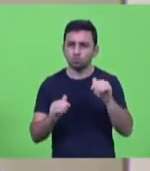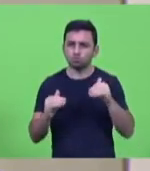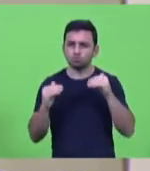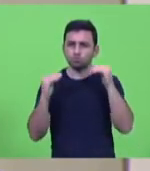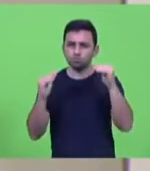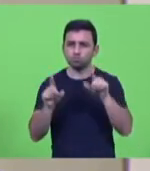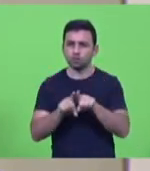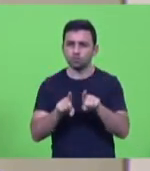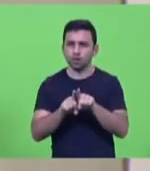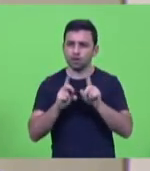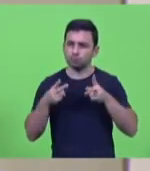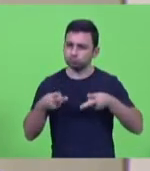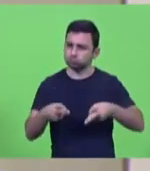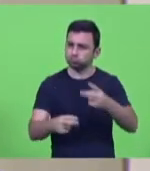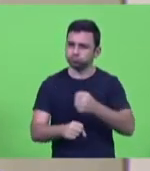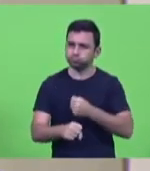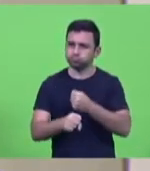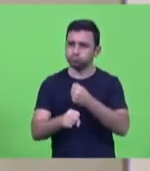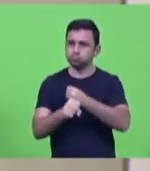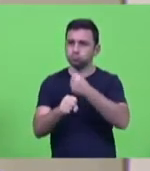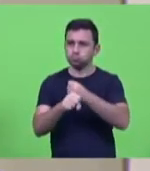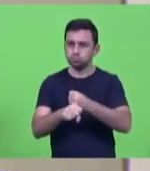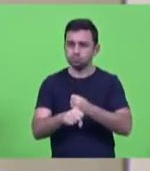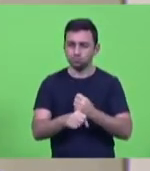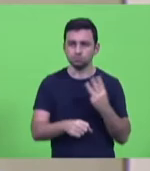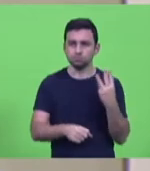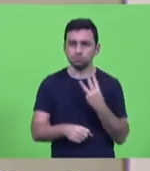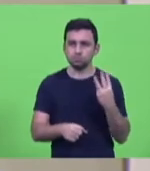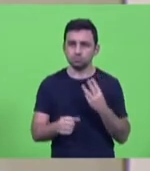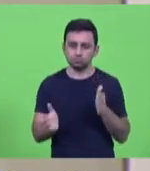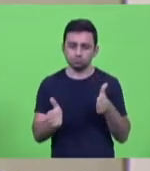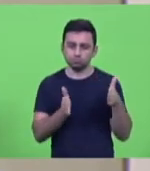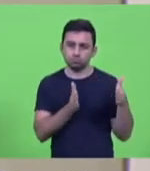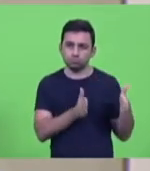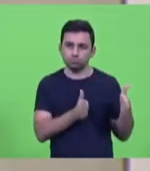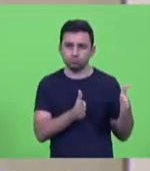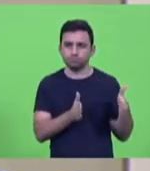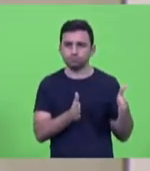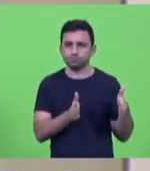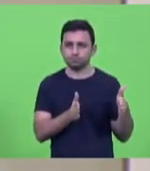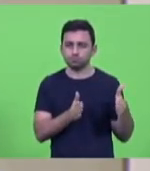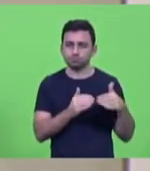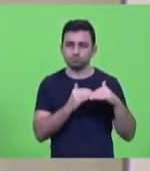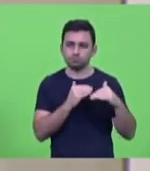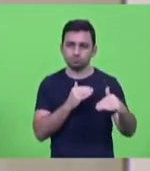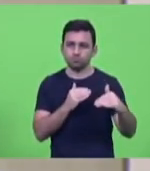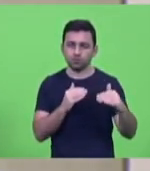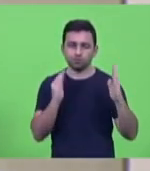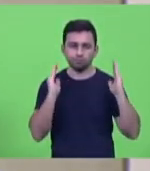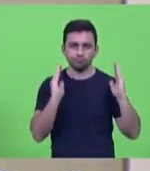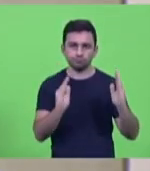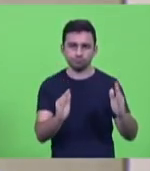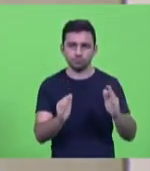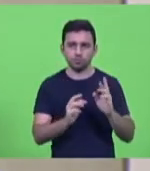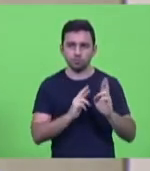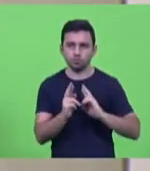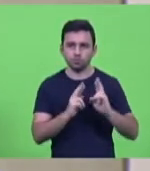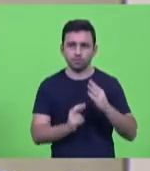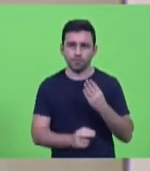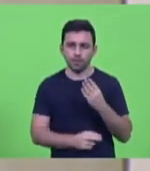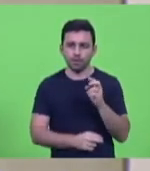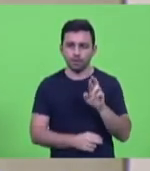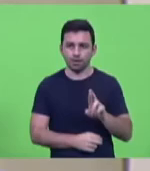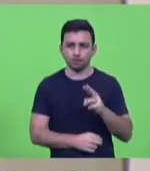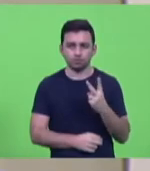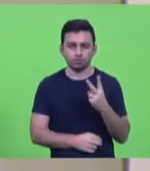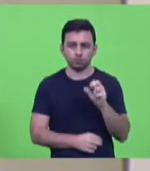pela continuidade das obras de execução da terceira faixa do acostamento e dos guardrails da rodovia